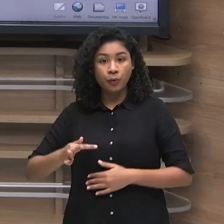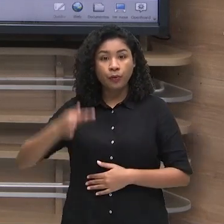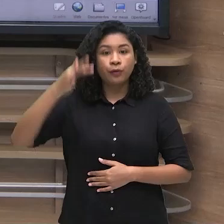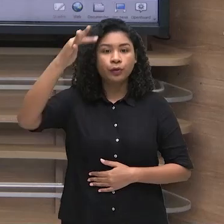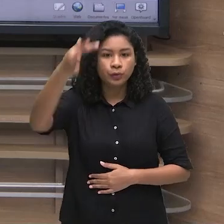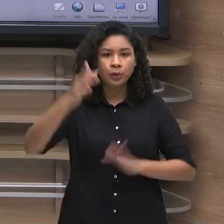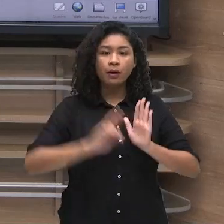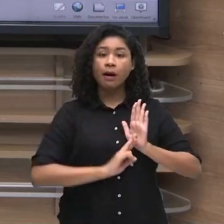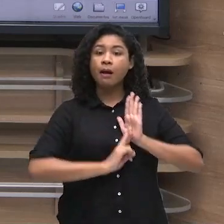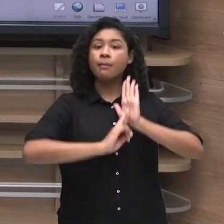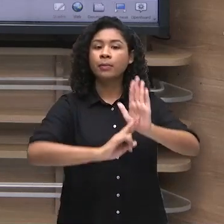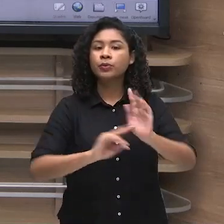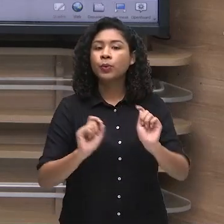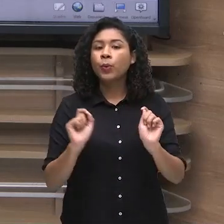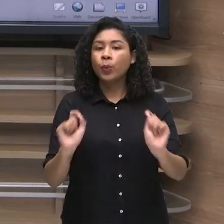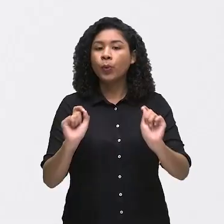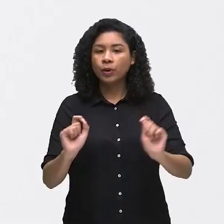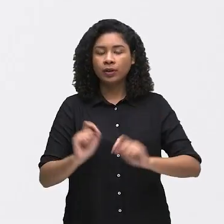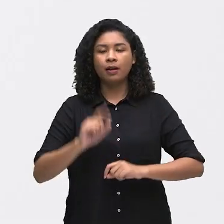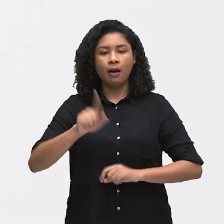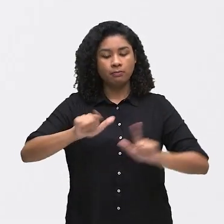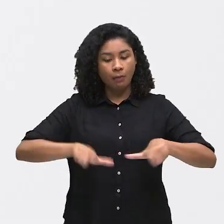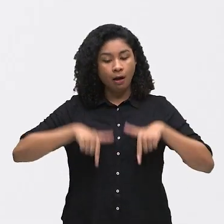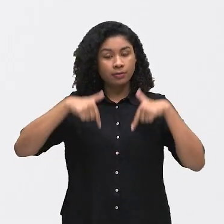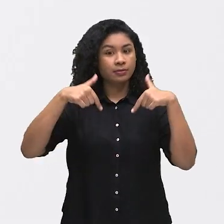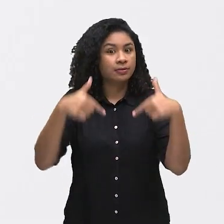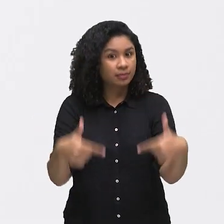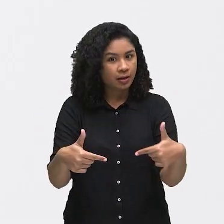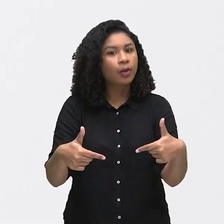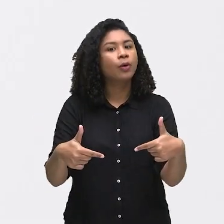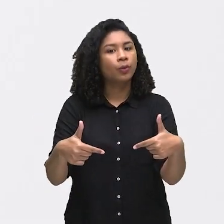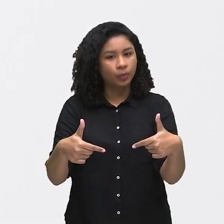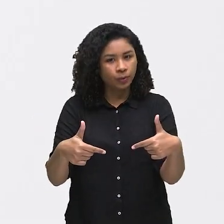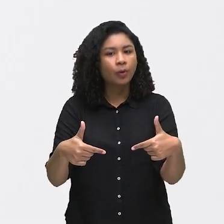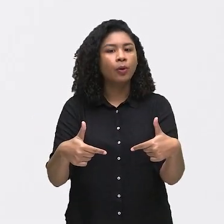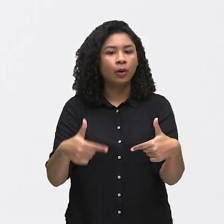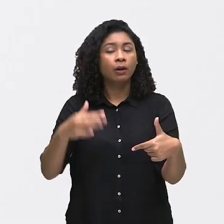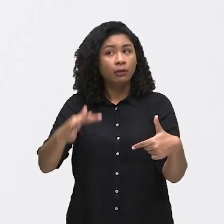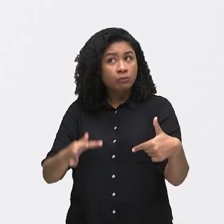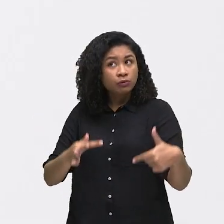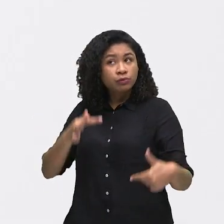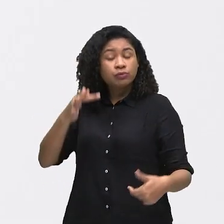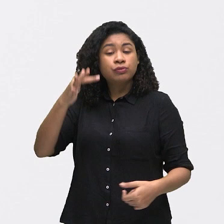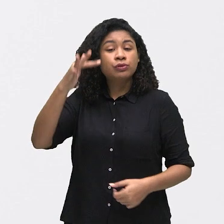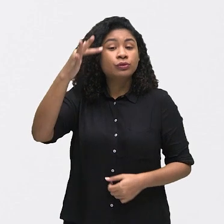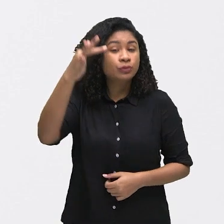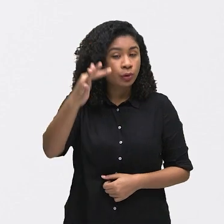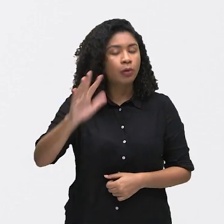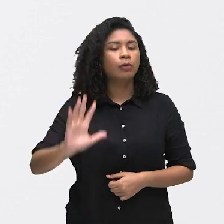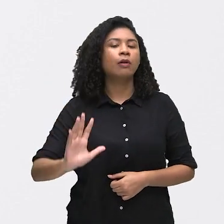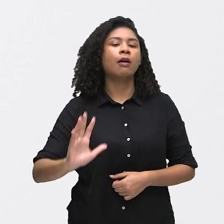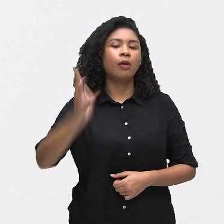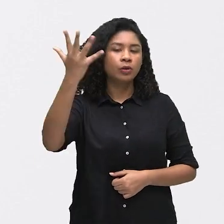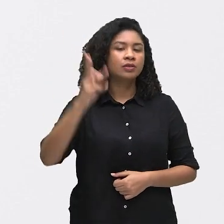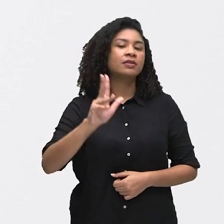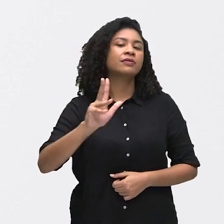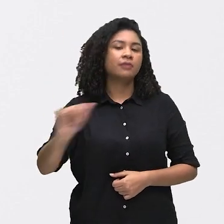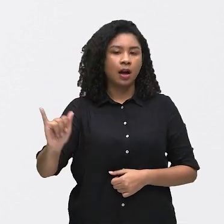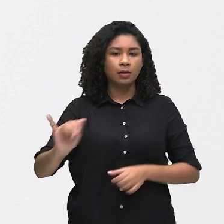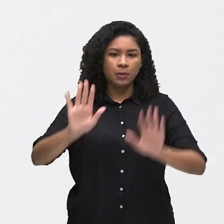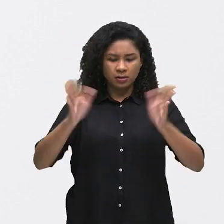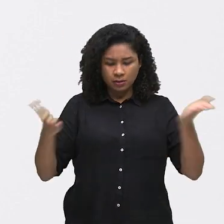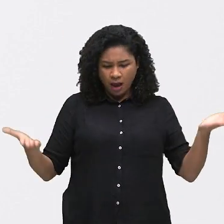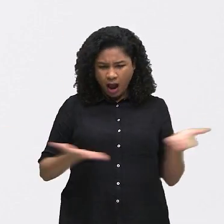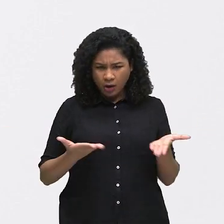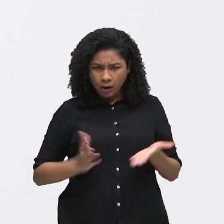vai indicar esta ação que terá lugar num futuro. Ela ainda não